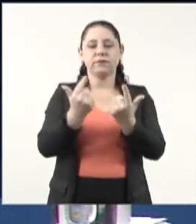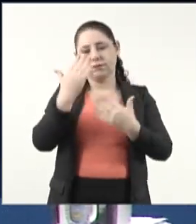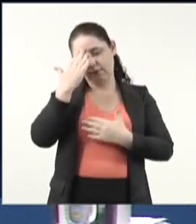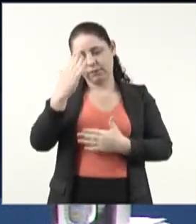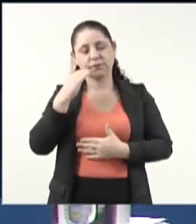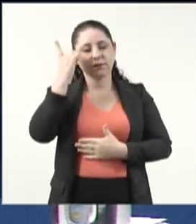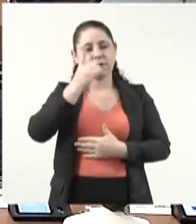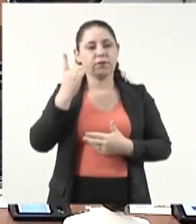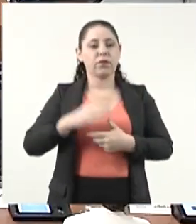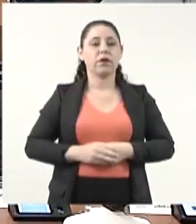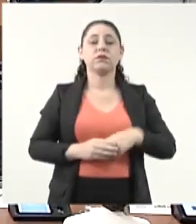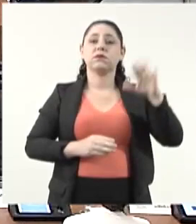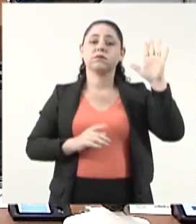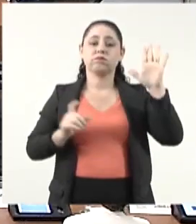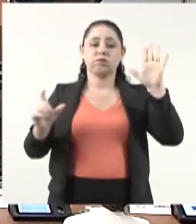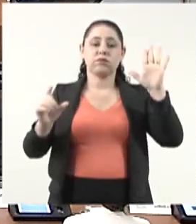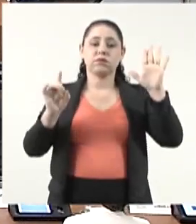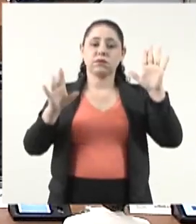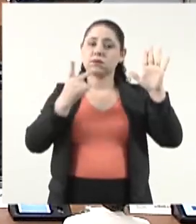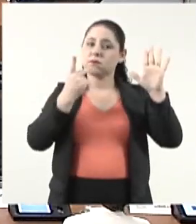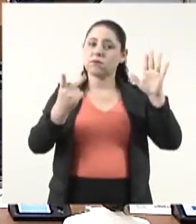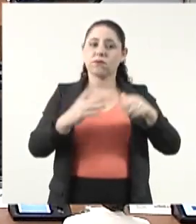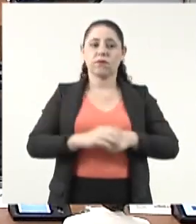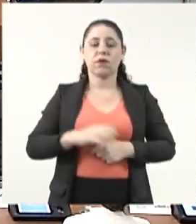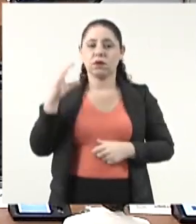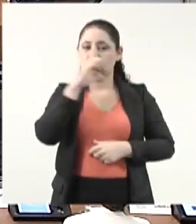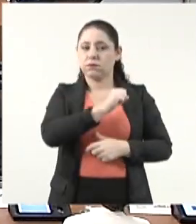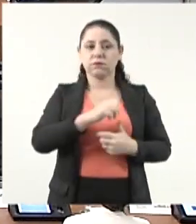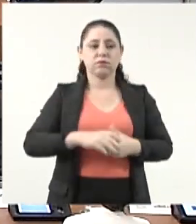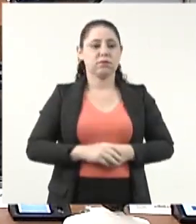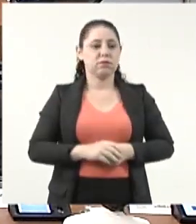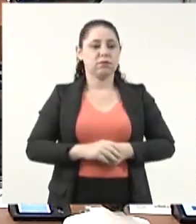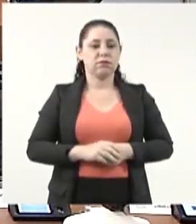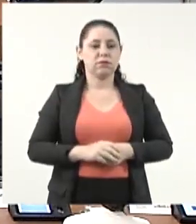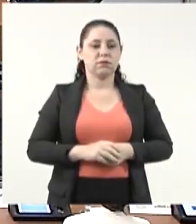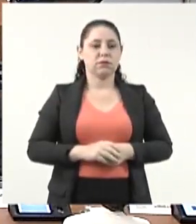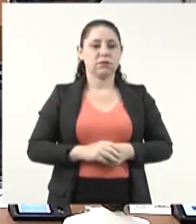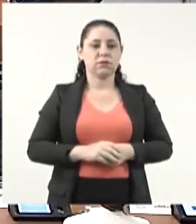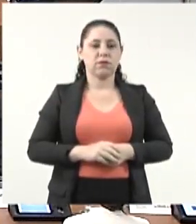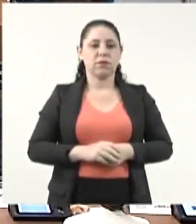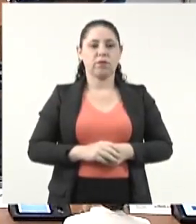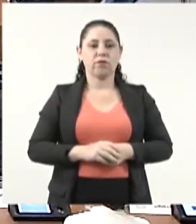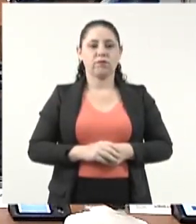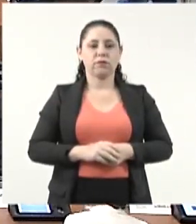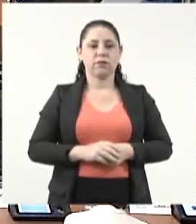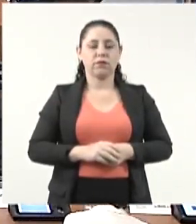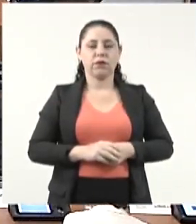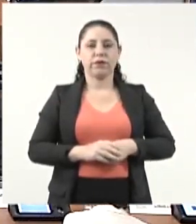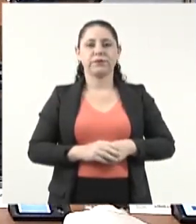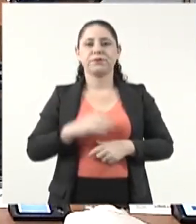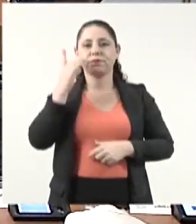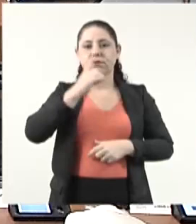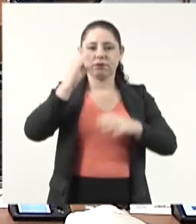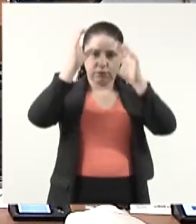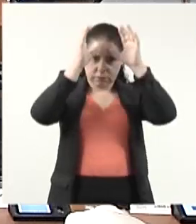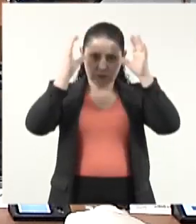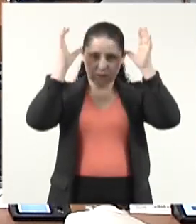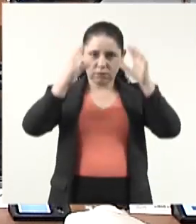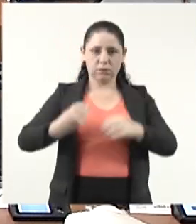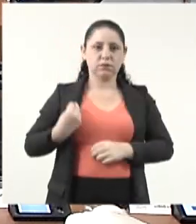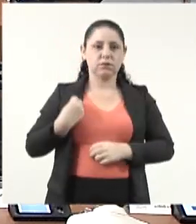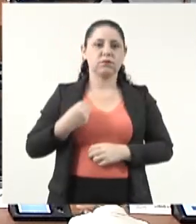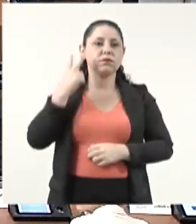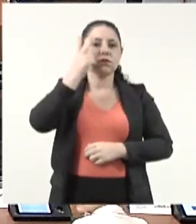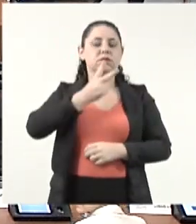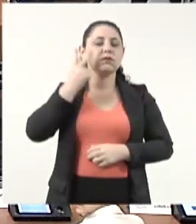Obrigada, deputada. Presidente, pela ordem, só para uma manifestação rápida. Por favor, pela ordem. Só antes, deputado, eu queria registrar aqui a presença